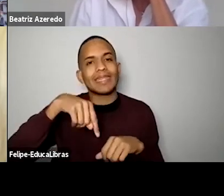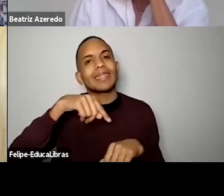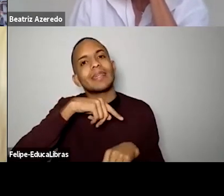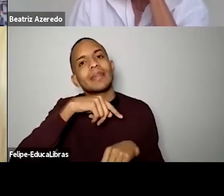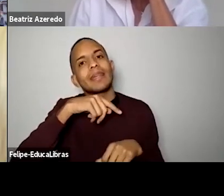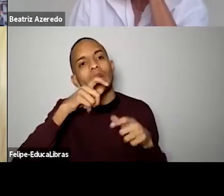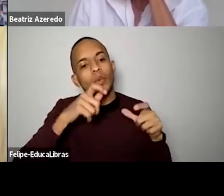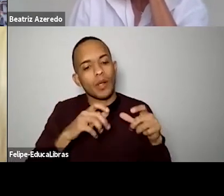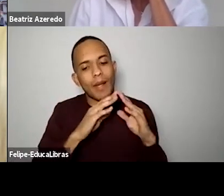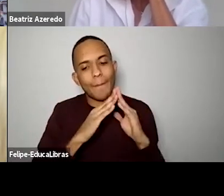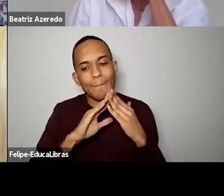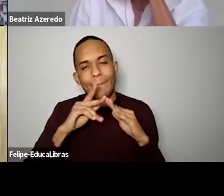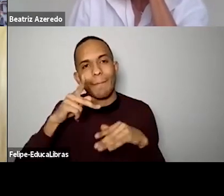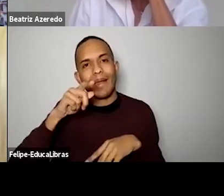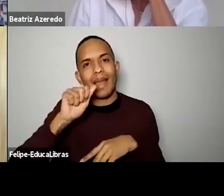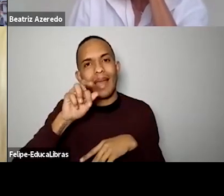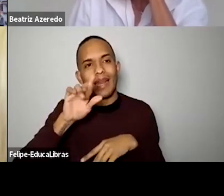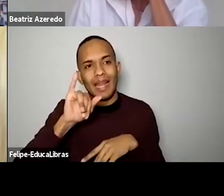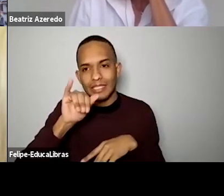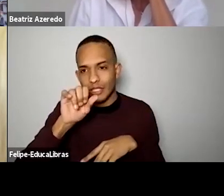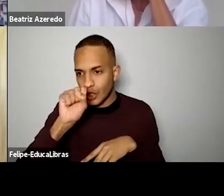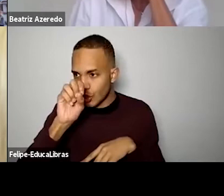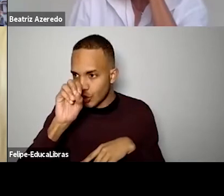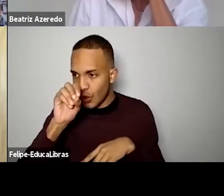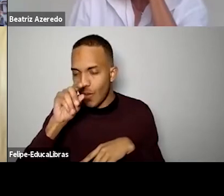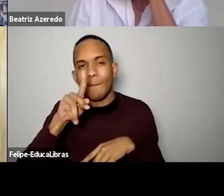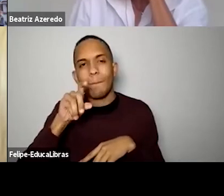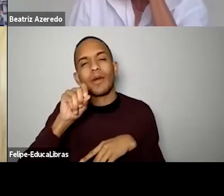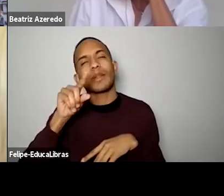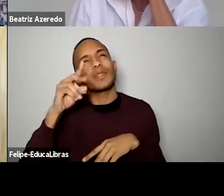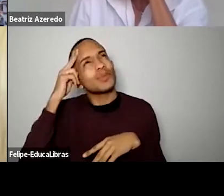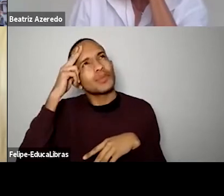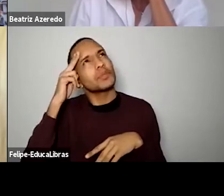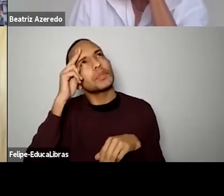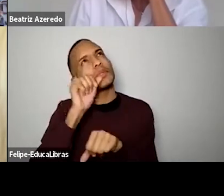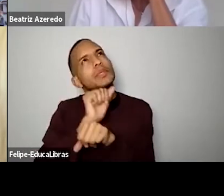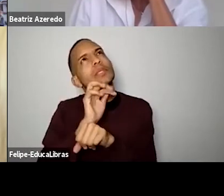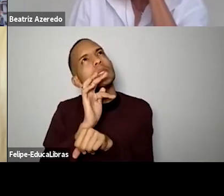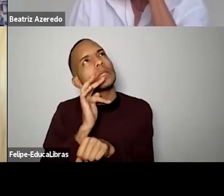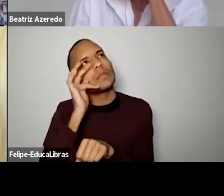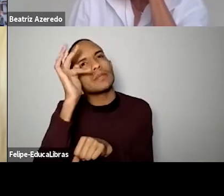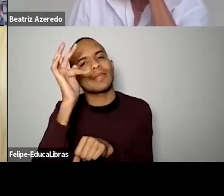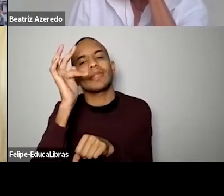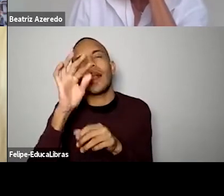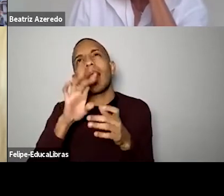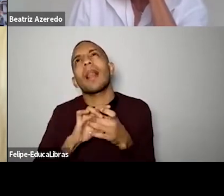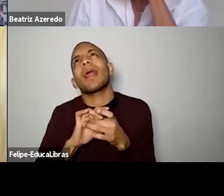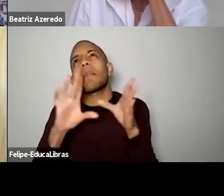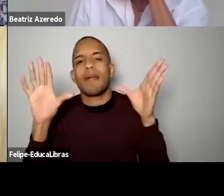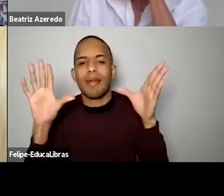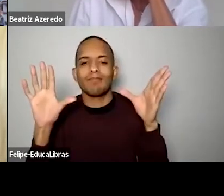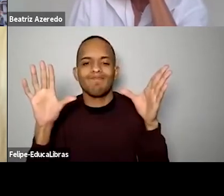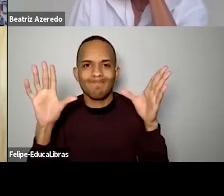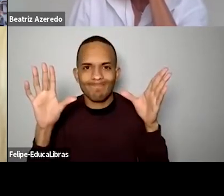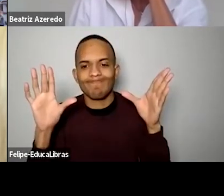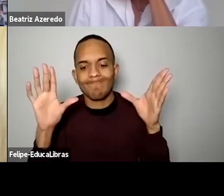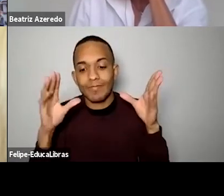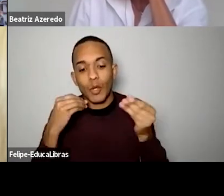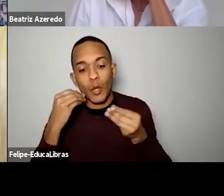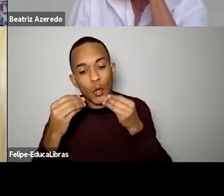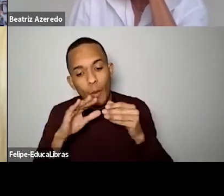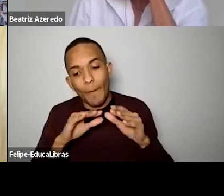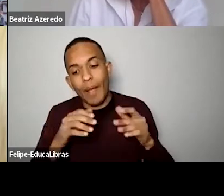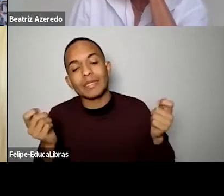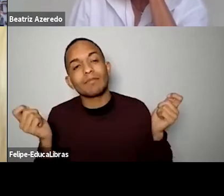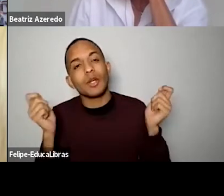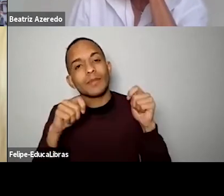do G10, o contexto da favela, um sonho de esperança, um sonho de liberdade, onde as